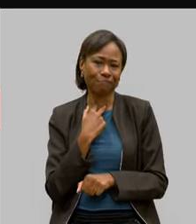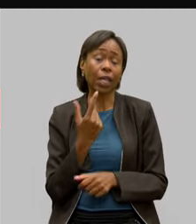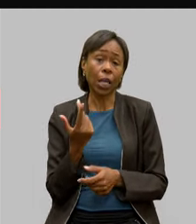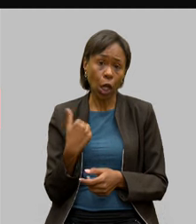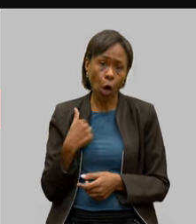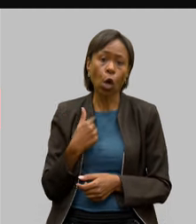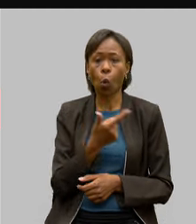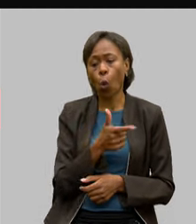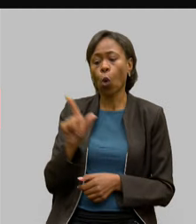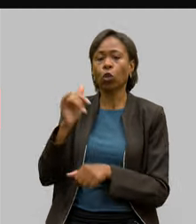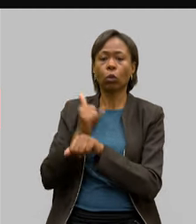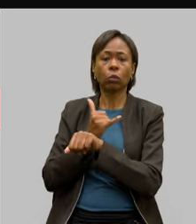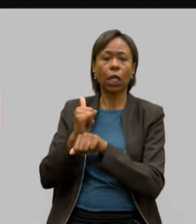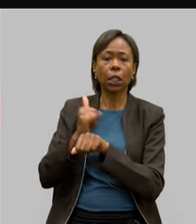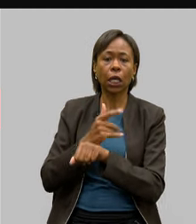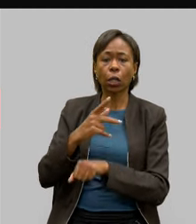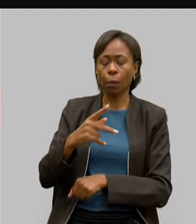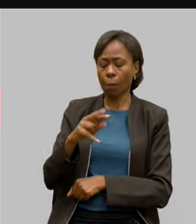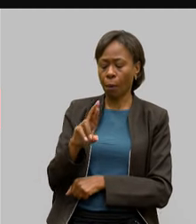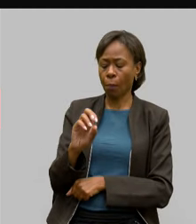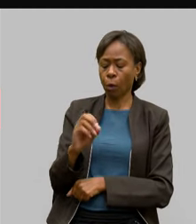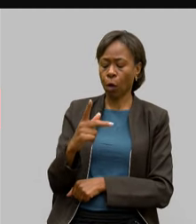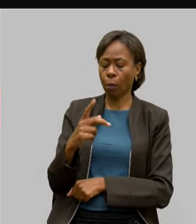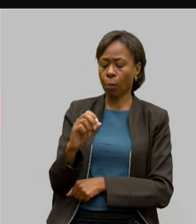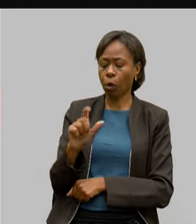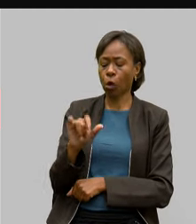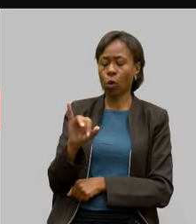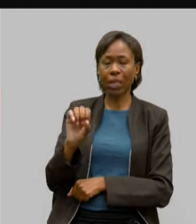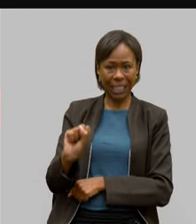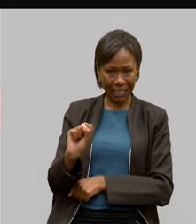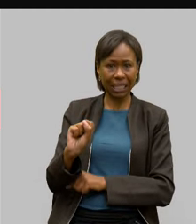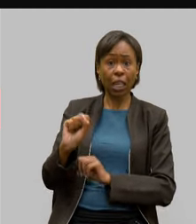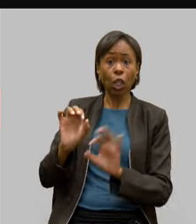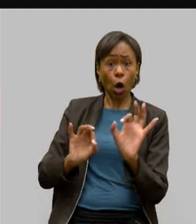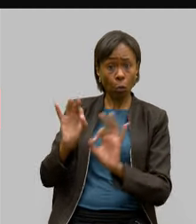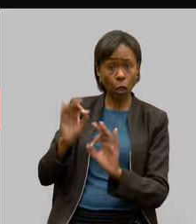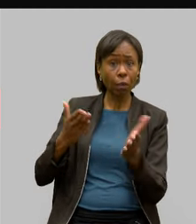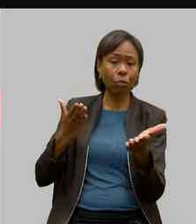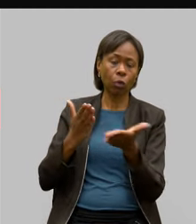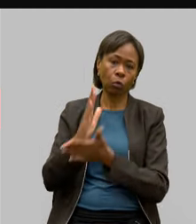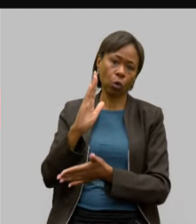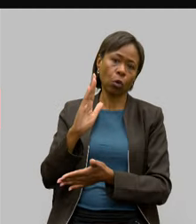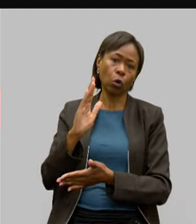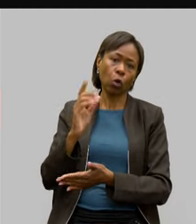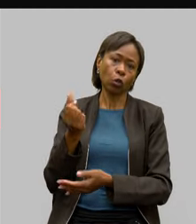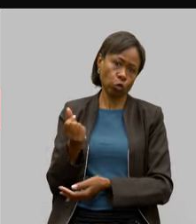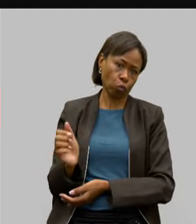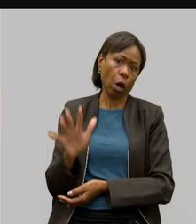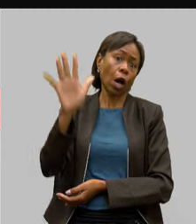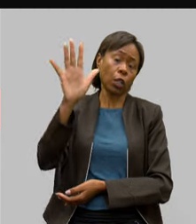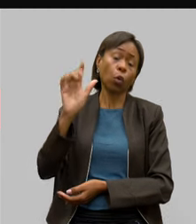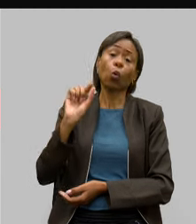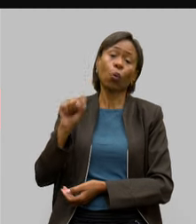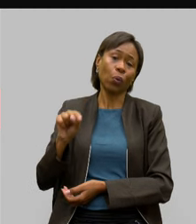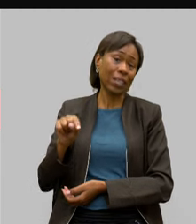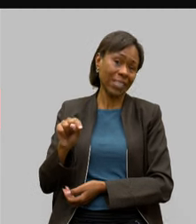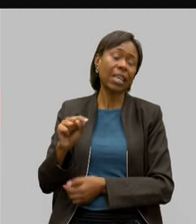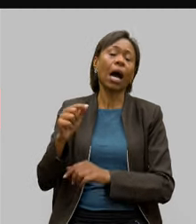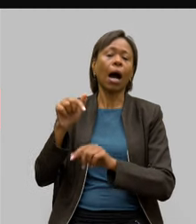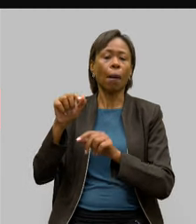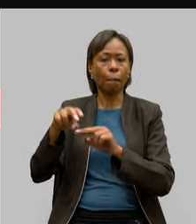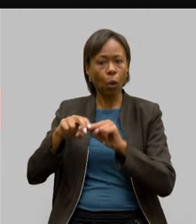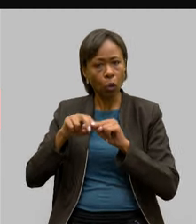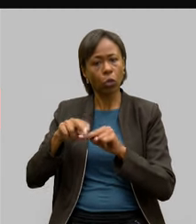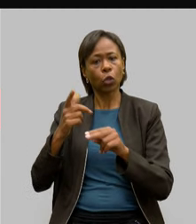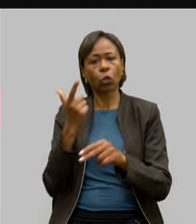própolis e eu aprovei um projeto de quase R 180.000 com próprios e graças a ele também consigo comprar muitas coisas